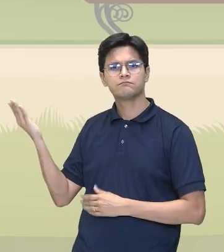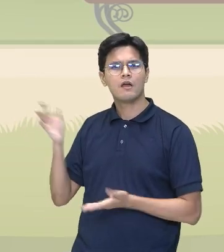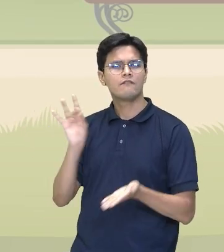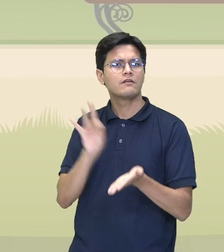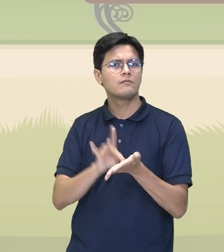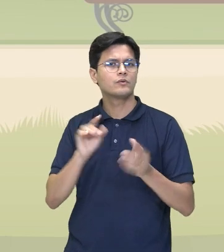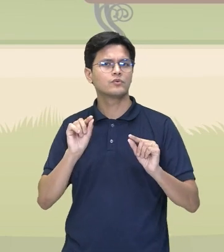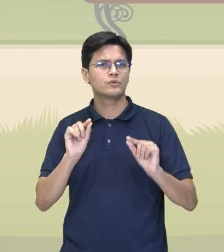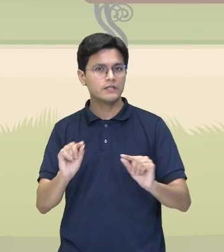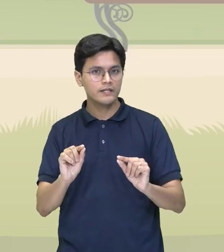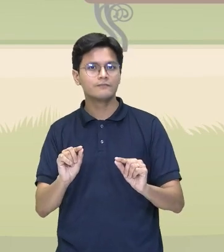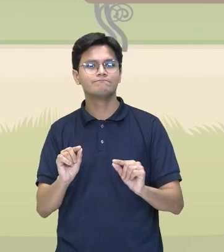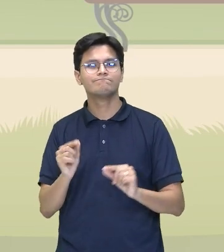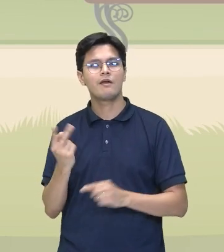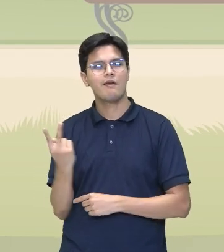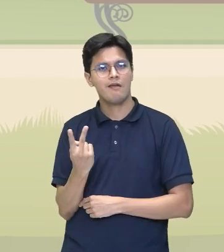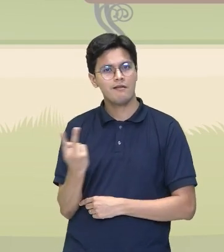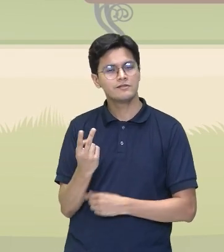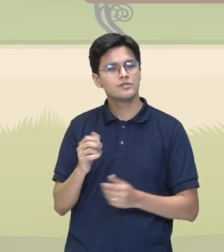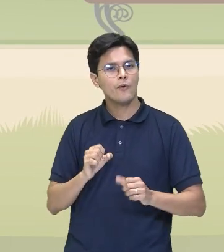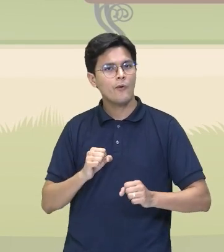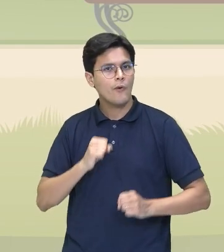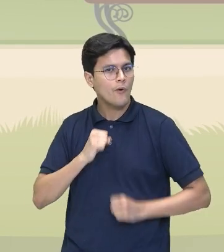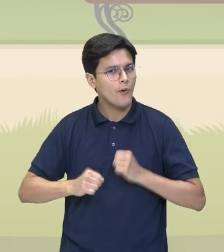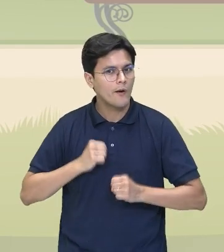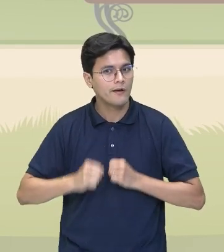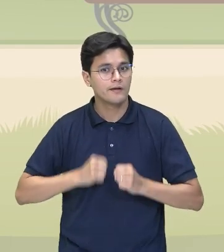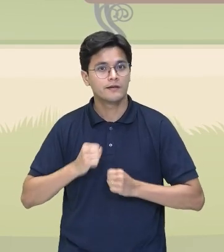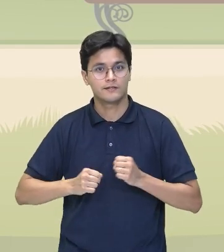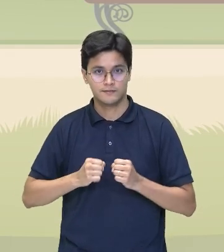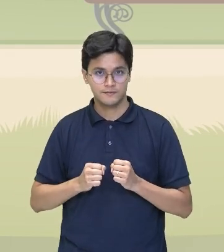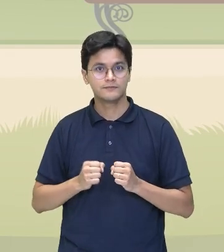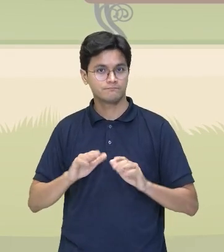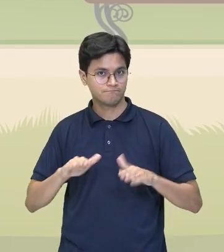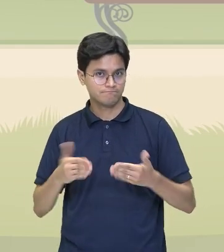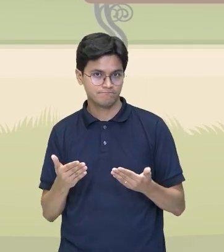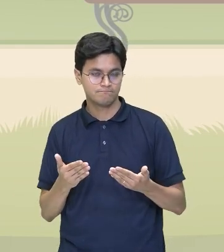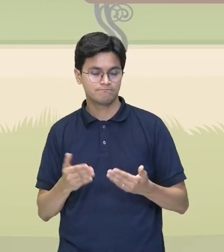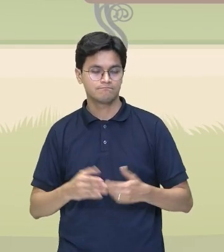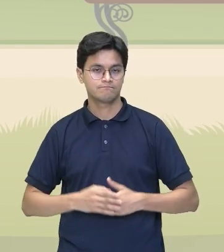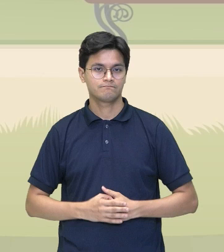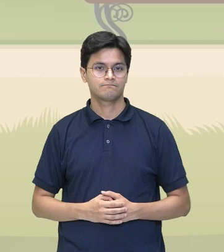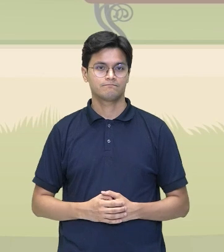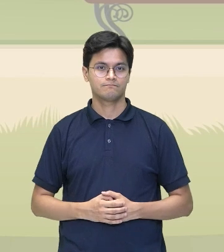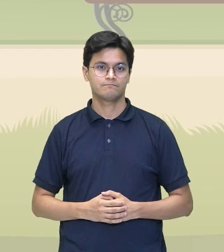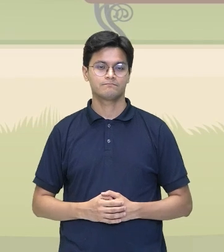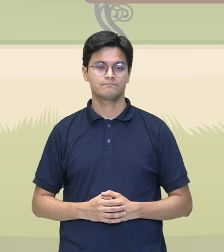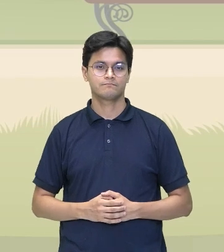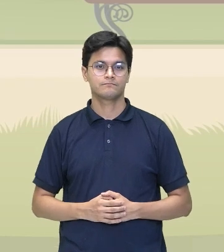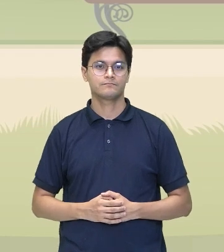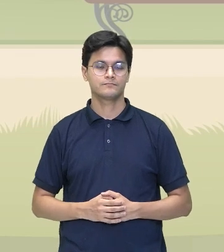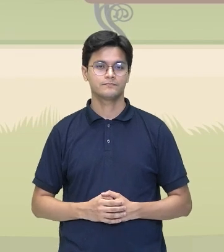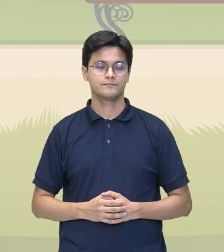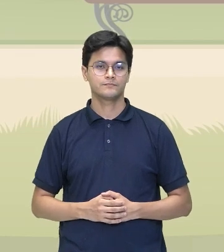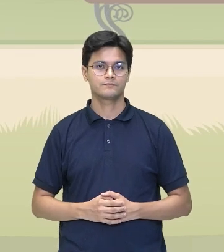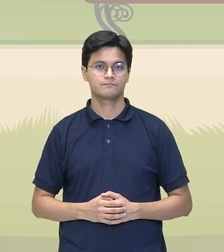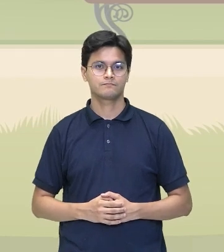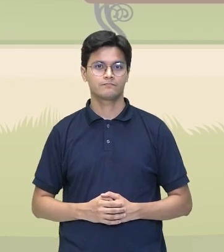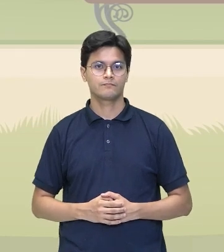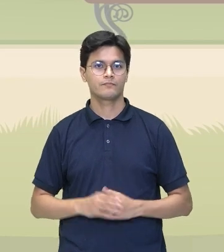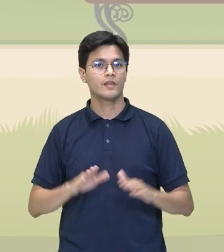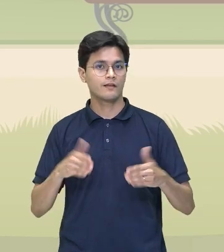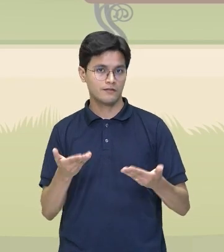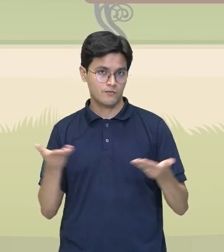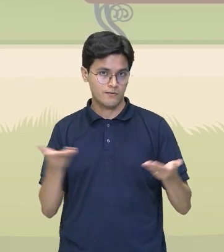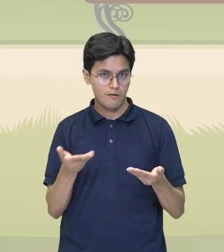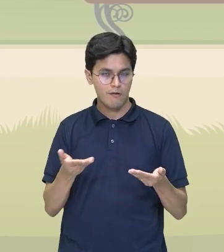estavam correndo. We were running. Nós estávamos correndo, ok? Bem, então vamos analisar